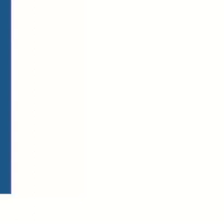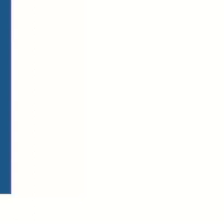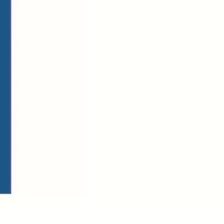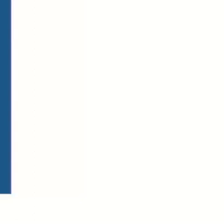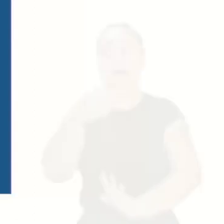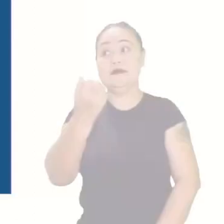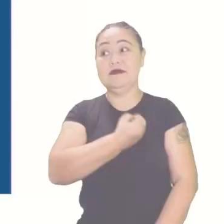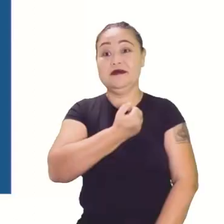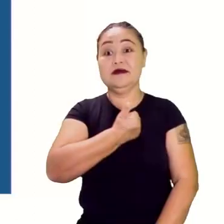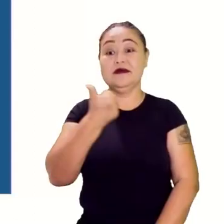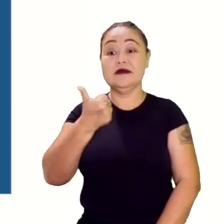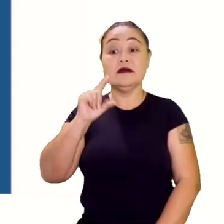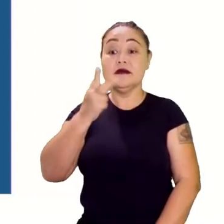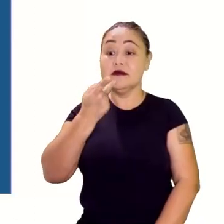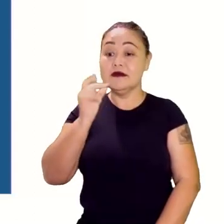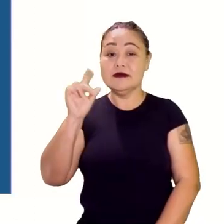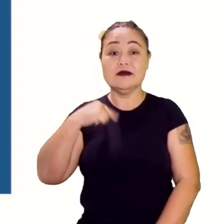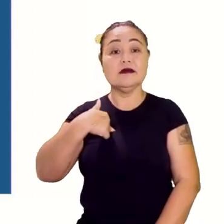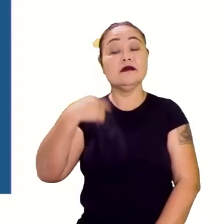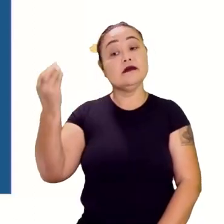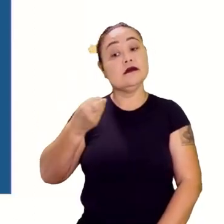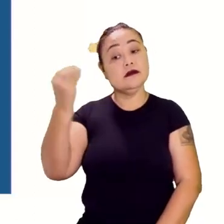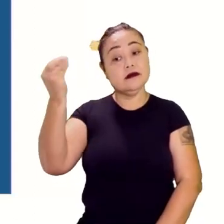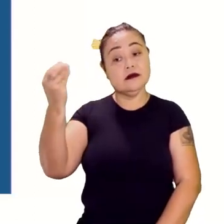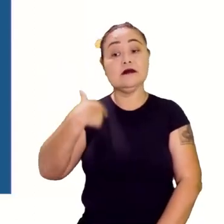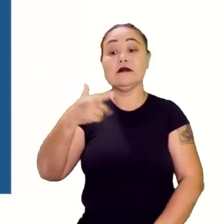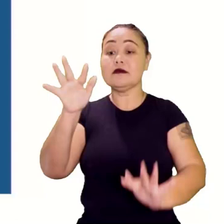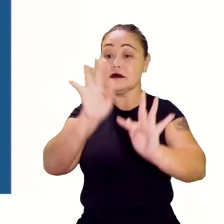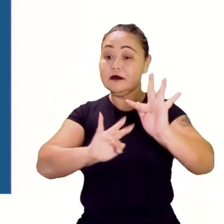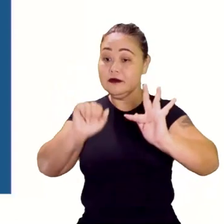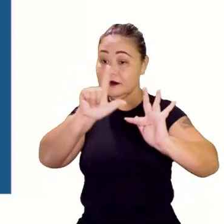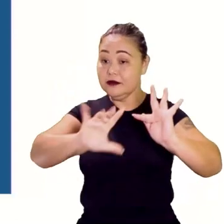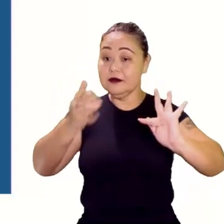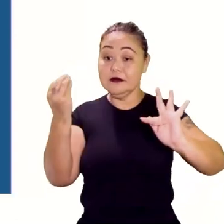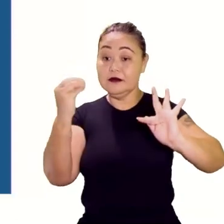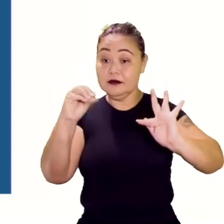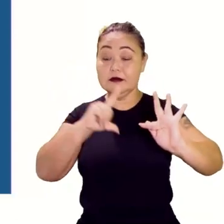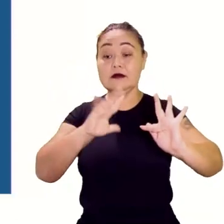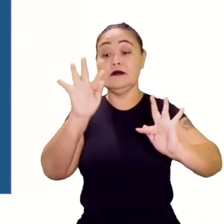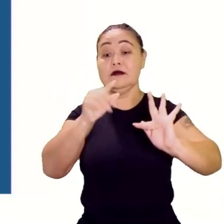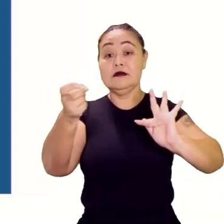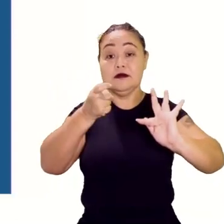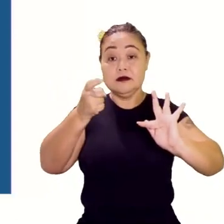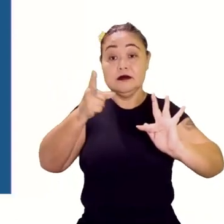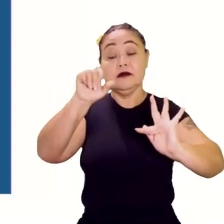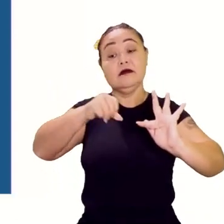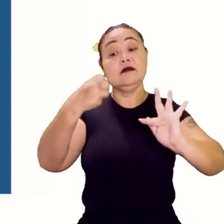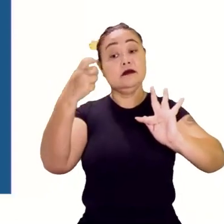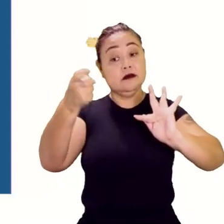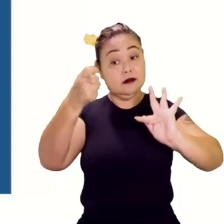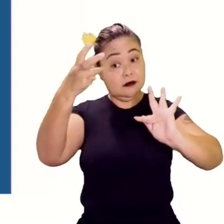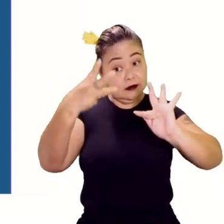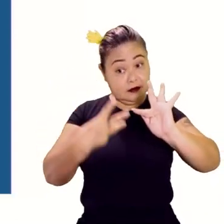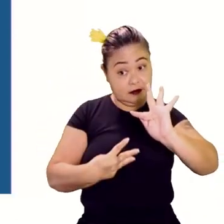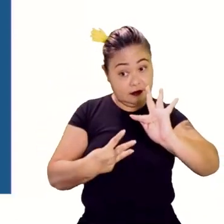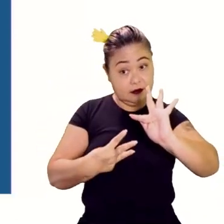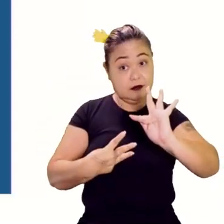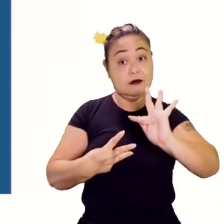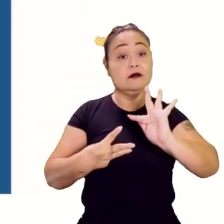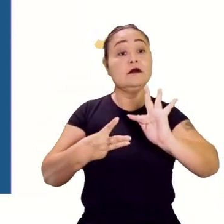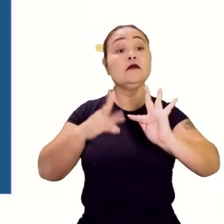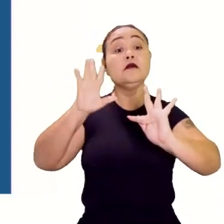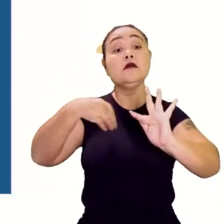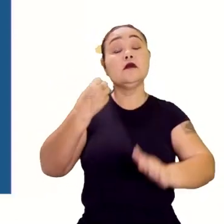Na pergunta de número 1 diz o quê? Dada a função logarítmica f de x igual ao logaritmo de x na